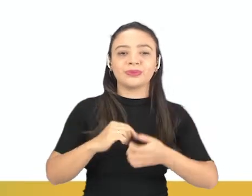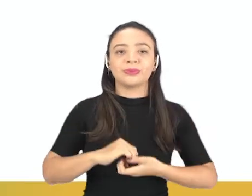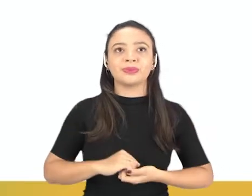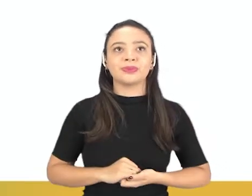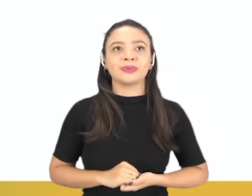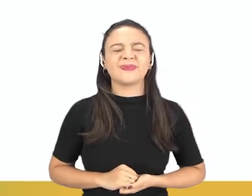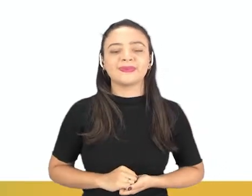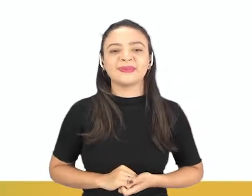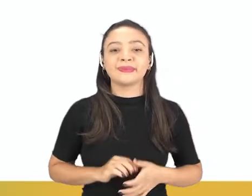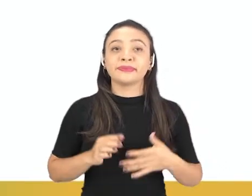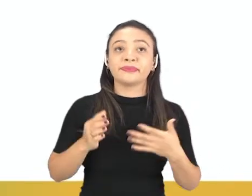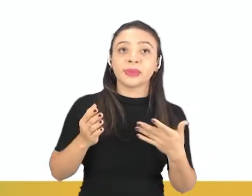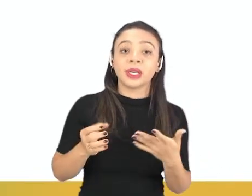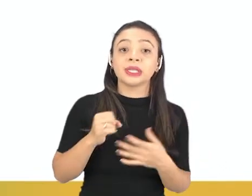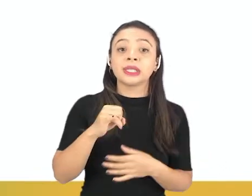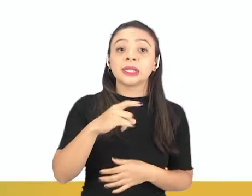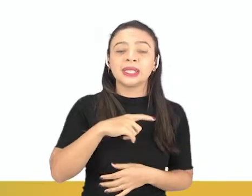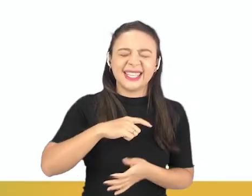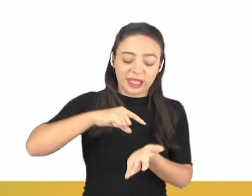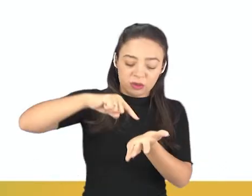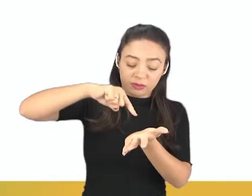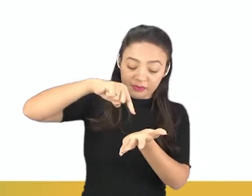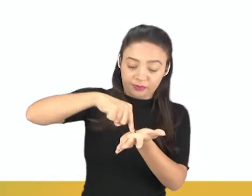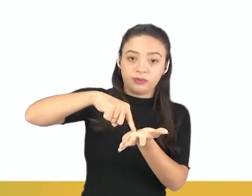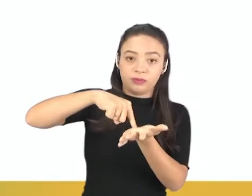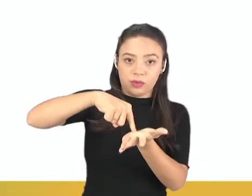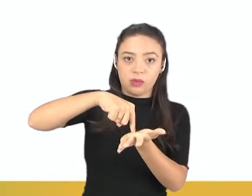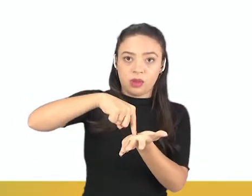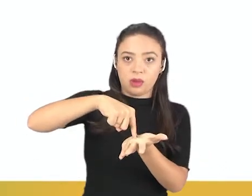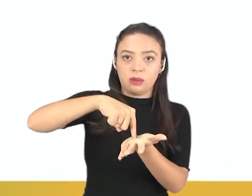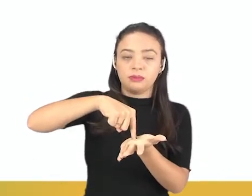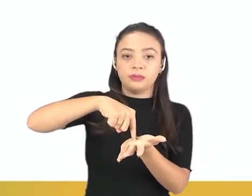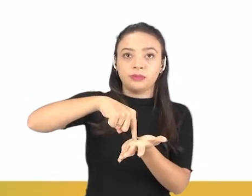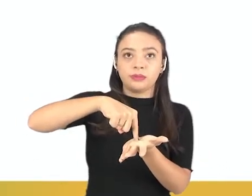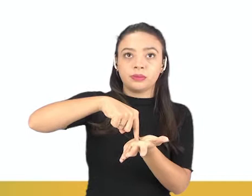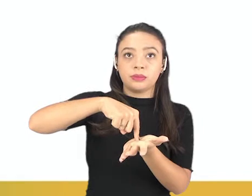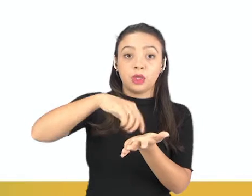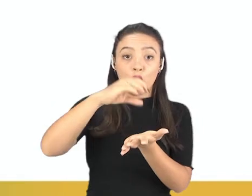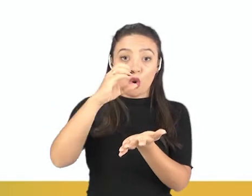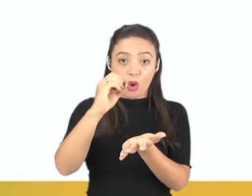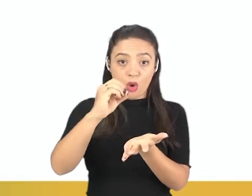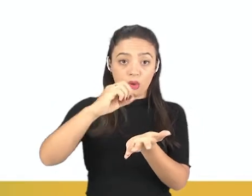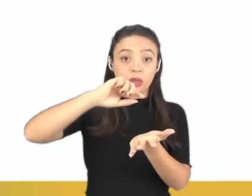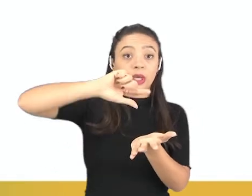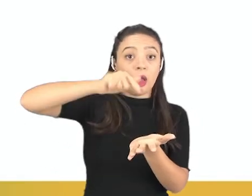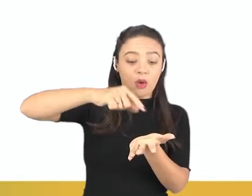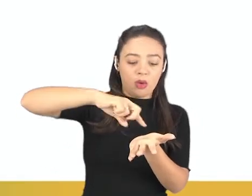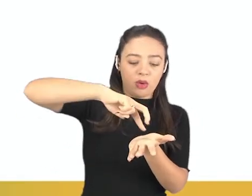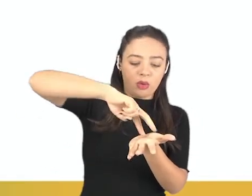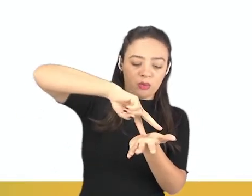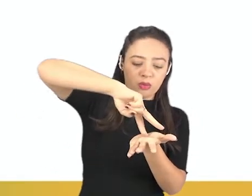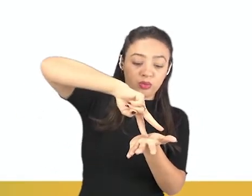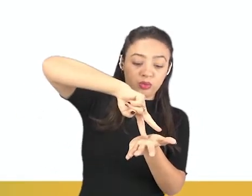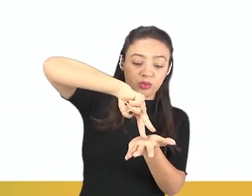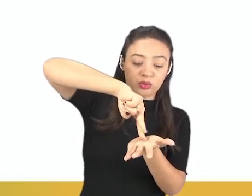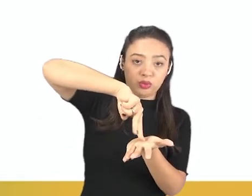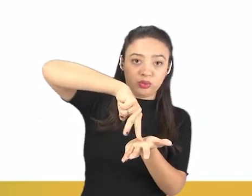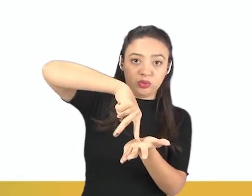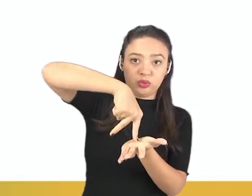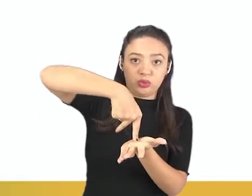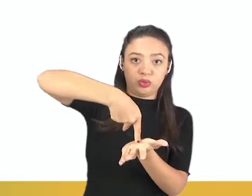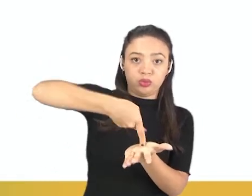e assim quando mantemos fixa a ponta seca do compasso Senhor e giramos a outra ponta a linha